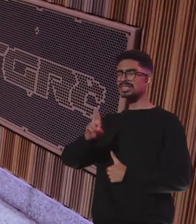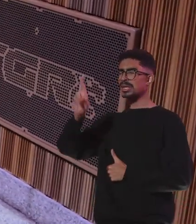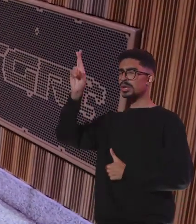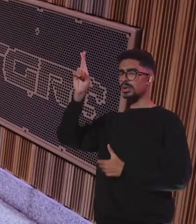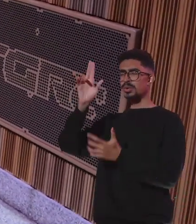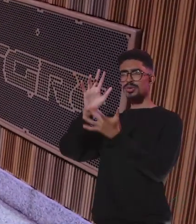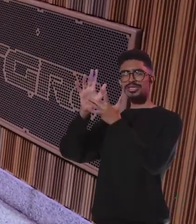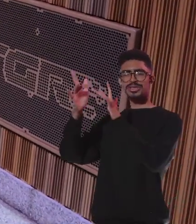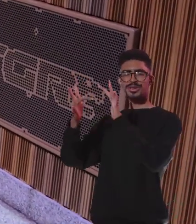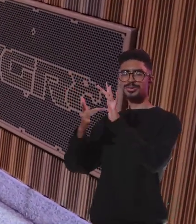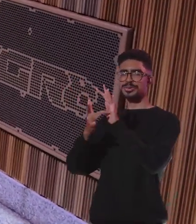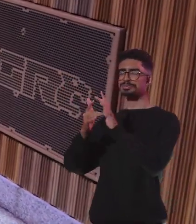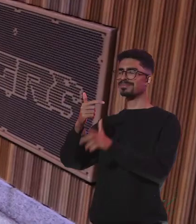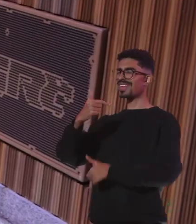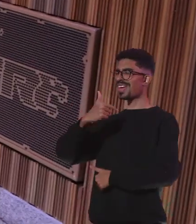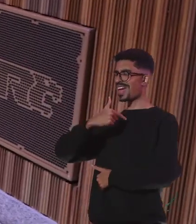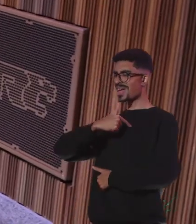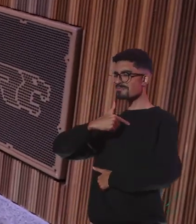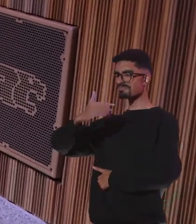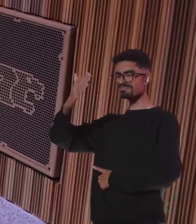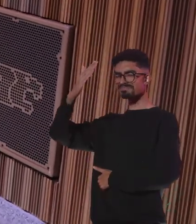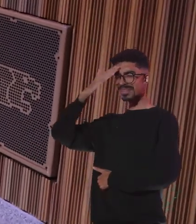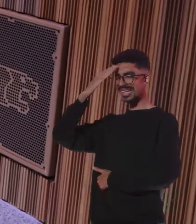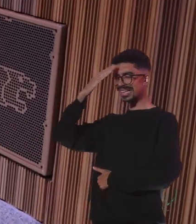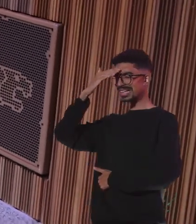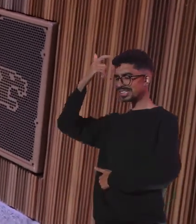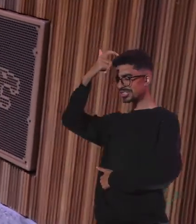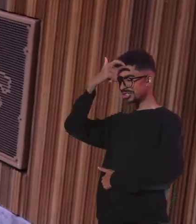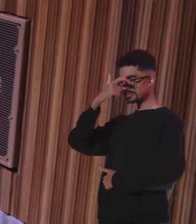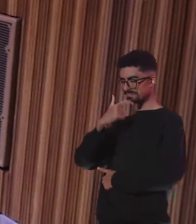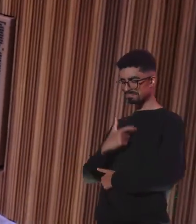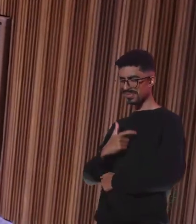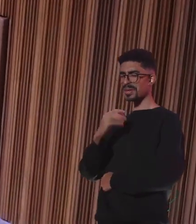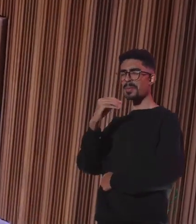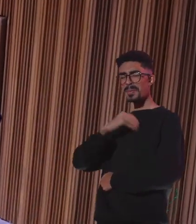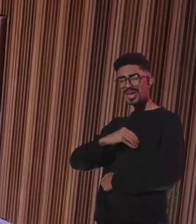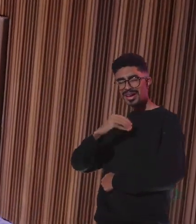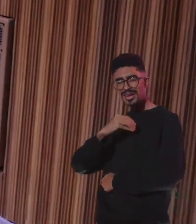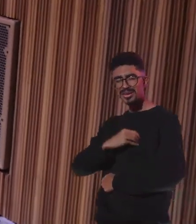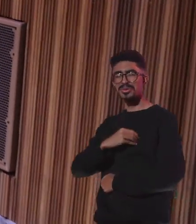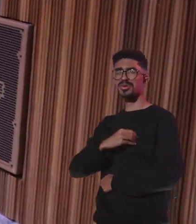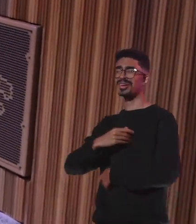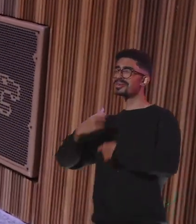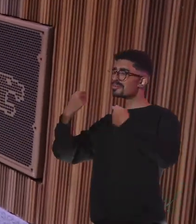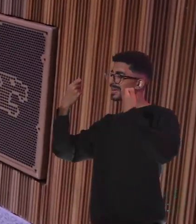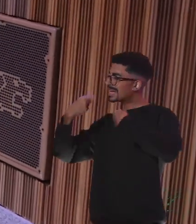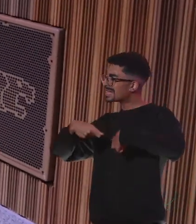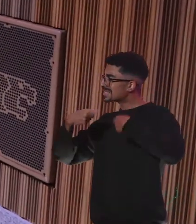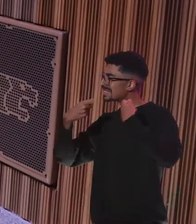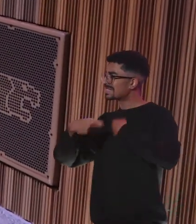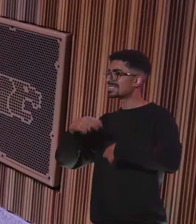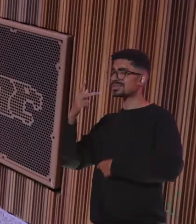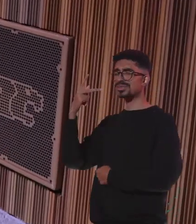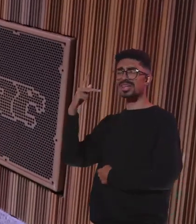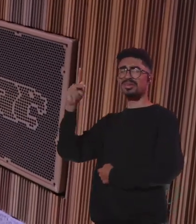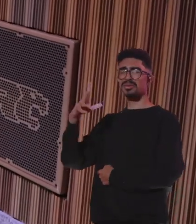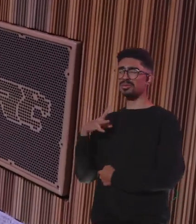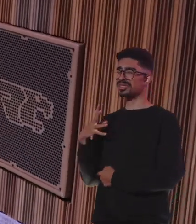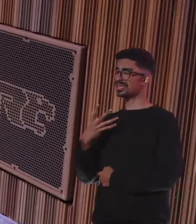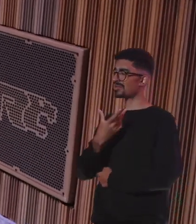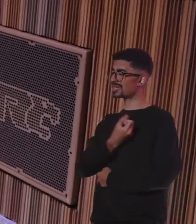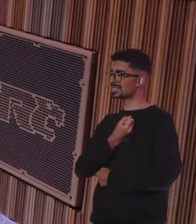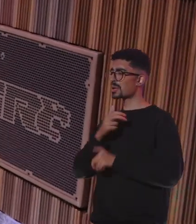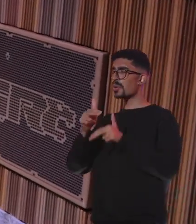eu entendi que sou pecador e preciso de salvação. Por isso